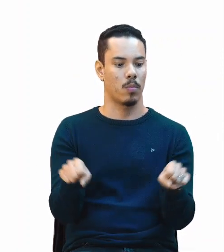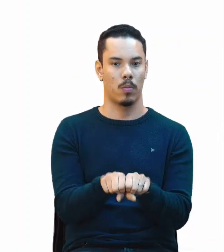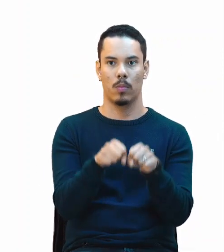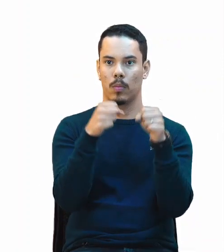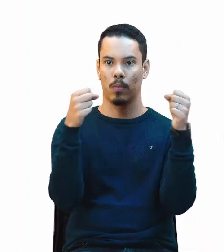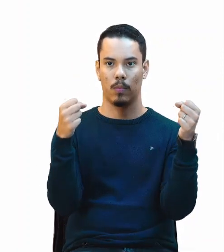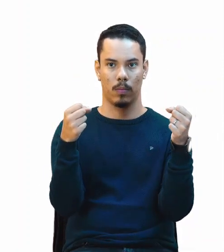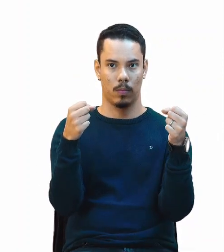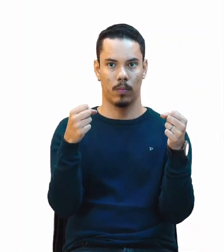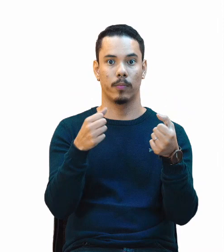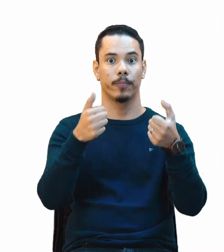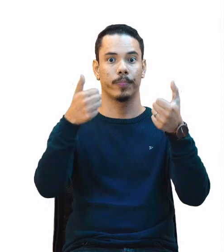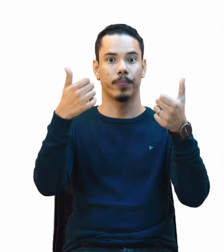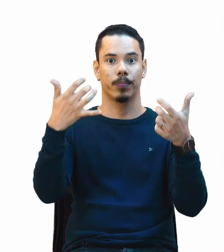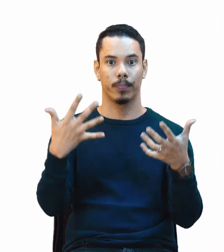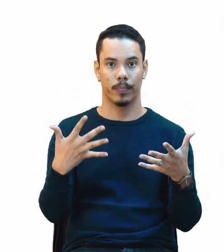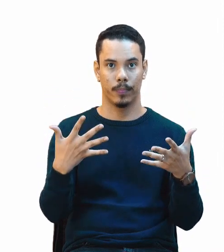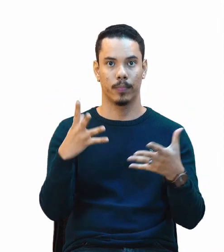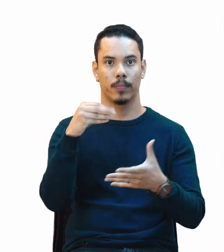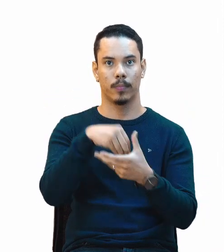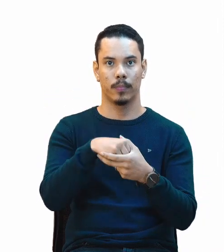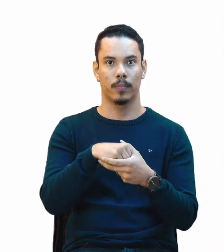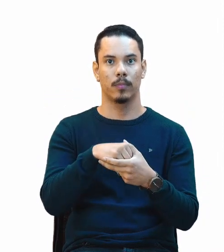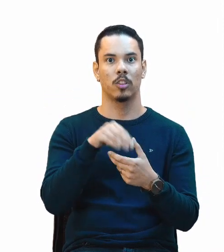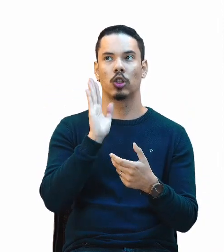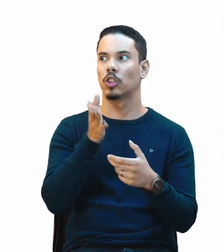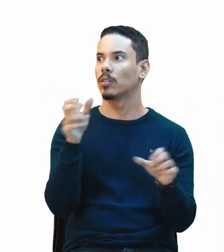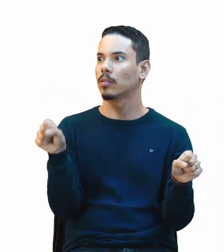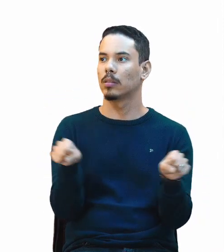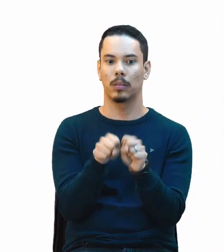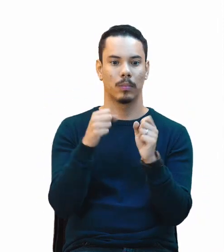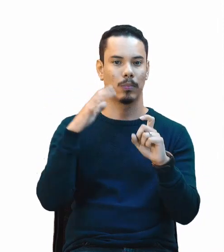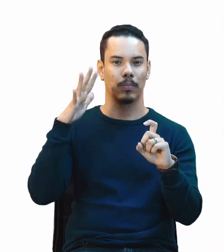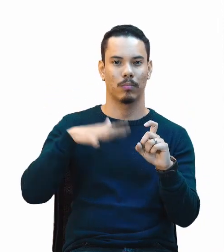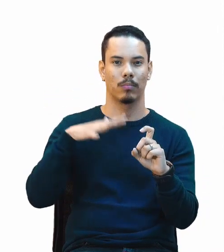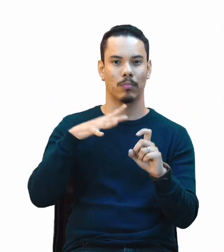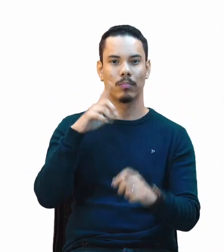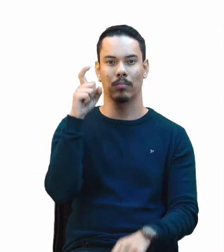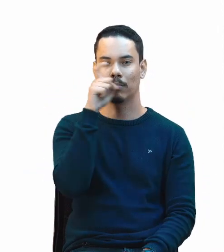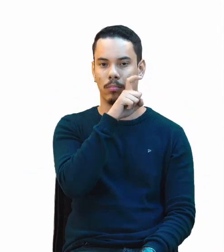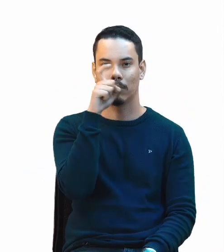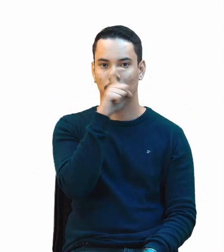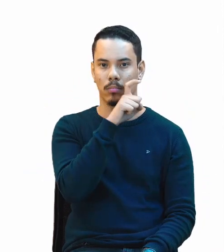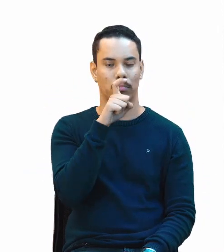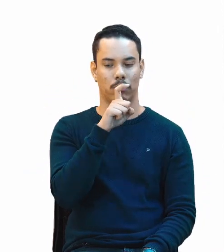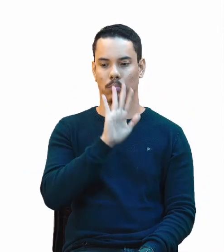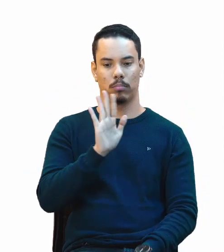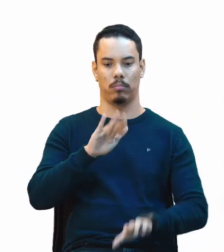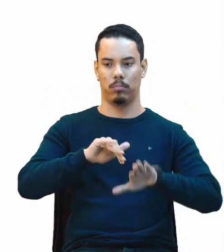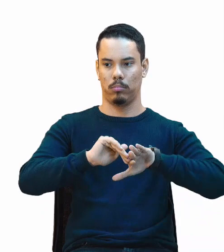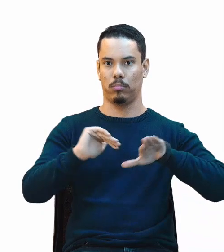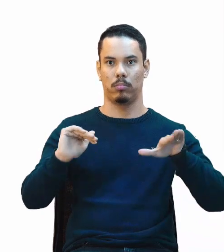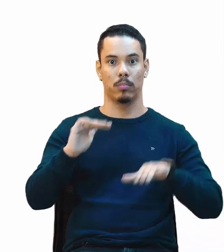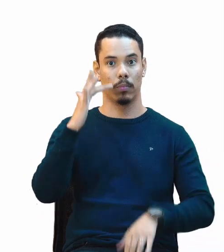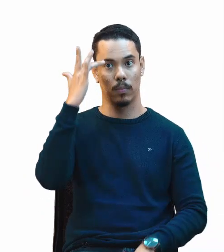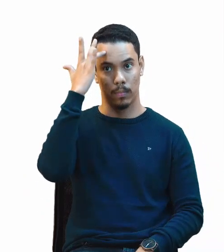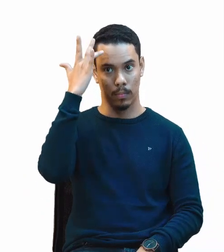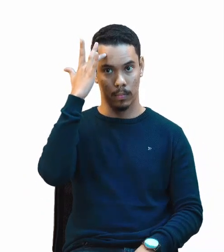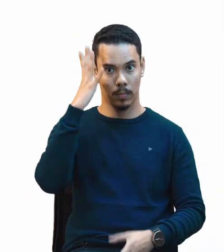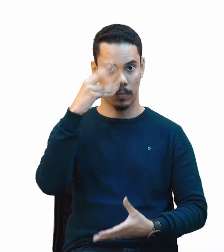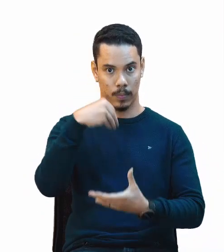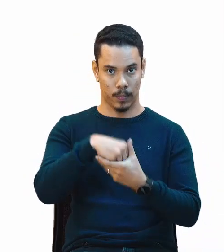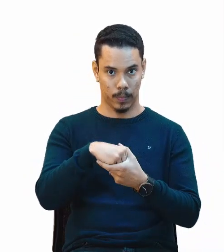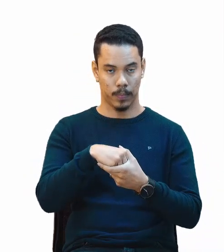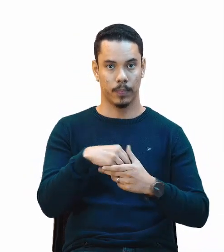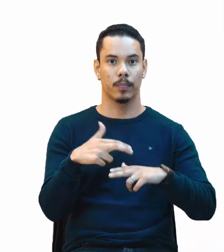as explicações míticas, gente, quebraram a questão dos mitos, tá? Vamos separar racionalmente.